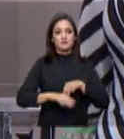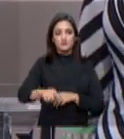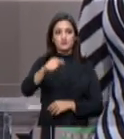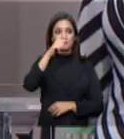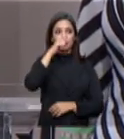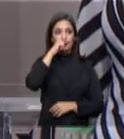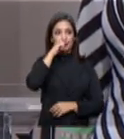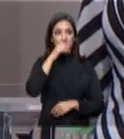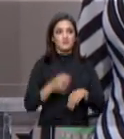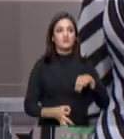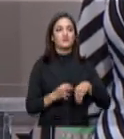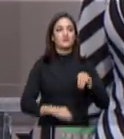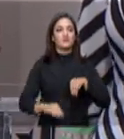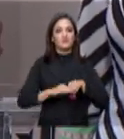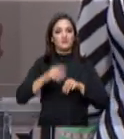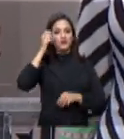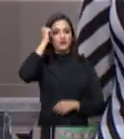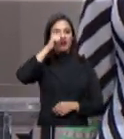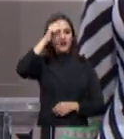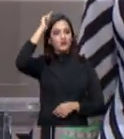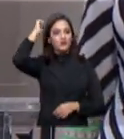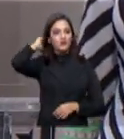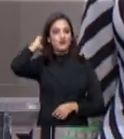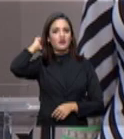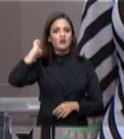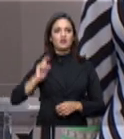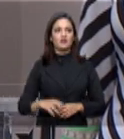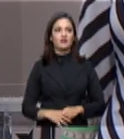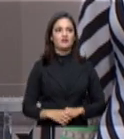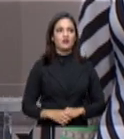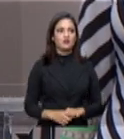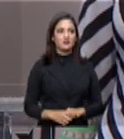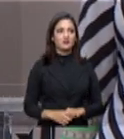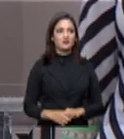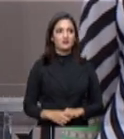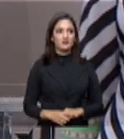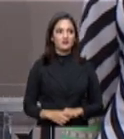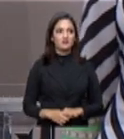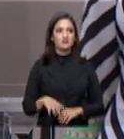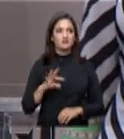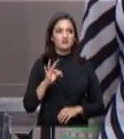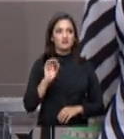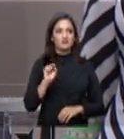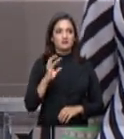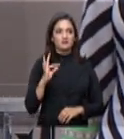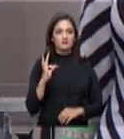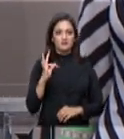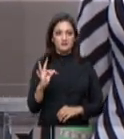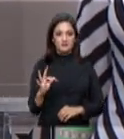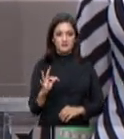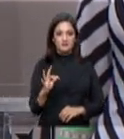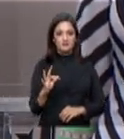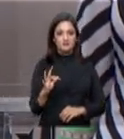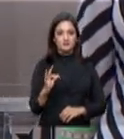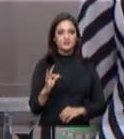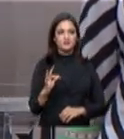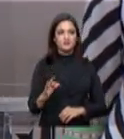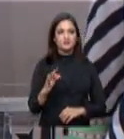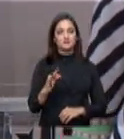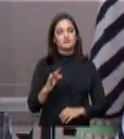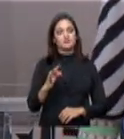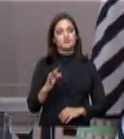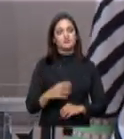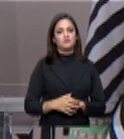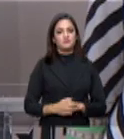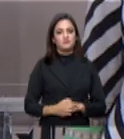ministro Alexandre de Moraes, ministra presidente do TST, Maria Cristina Peduzzi,